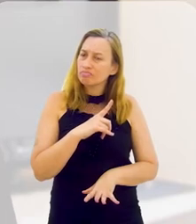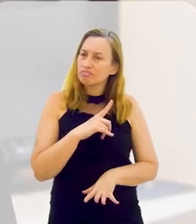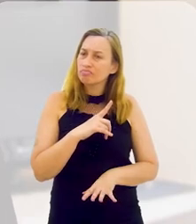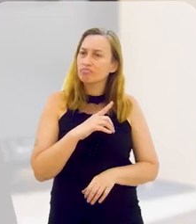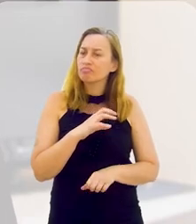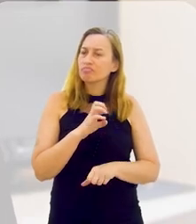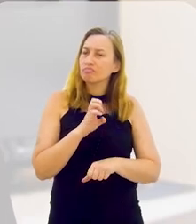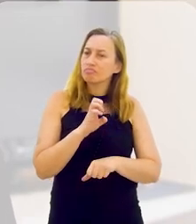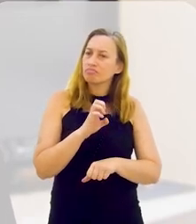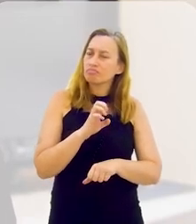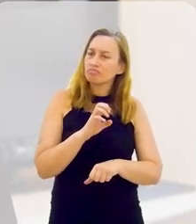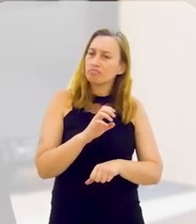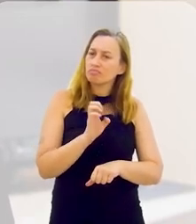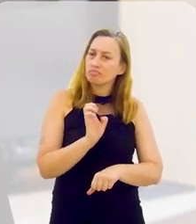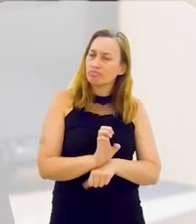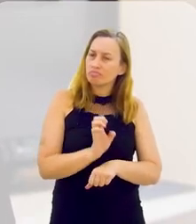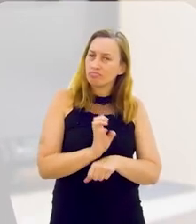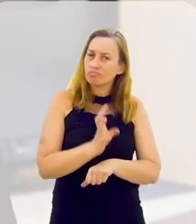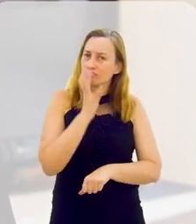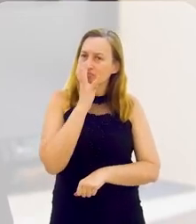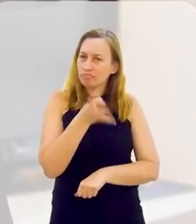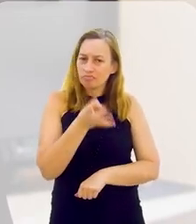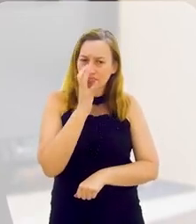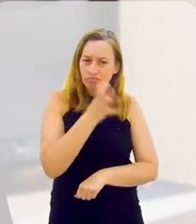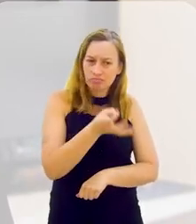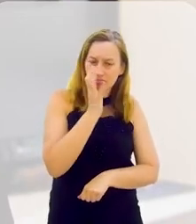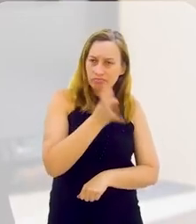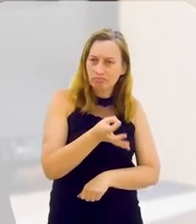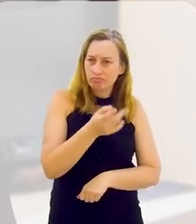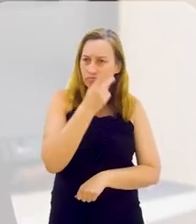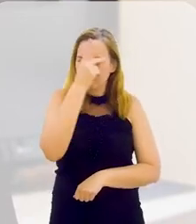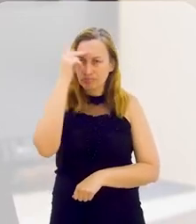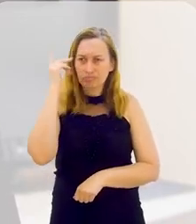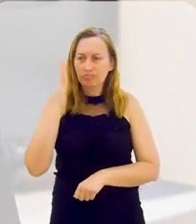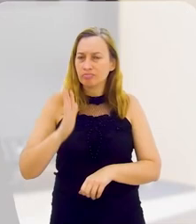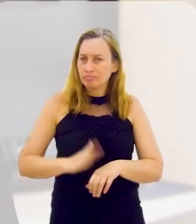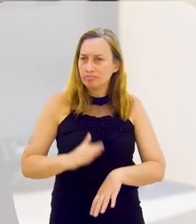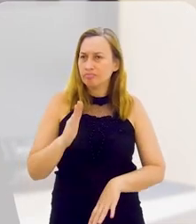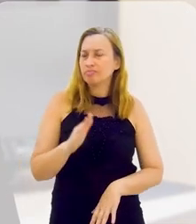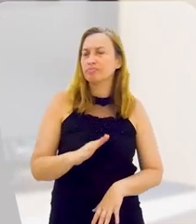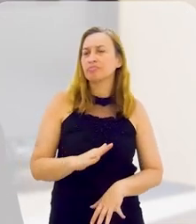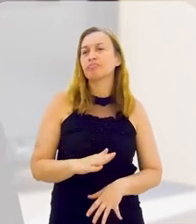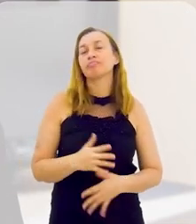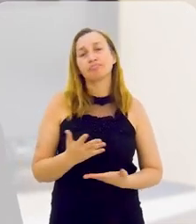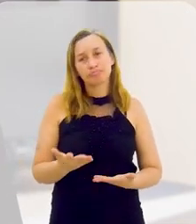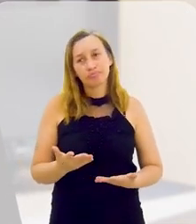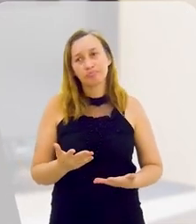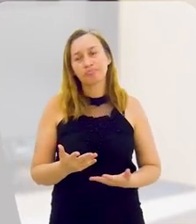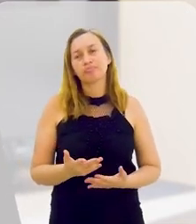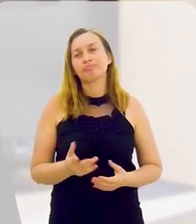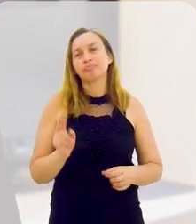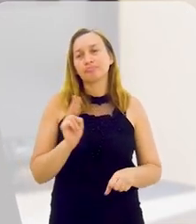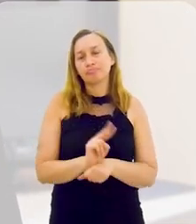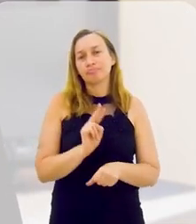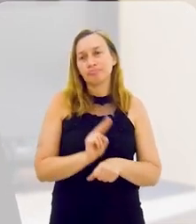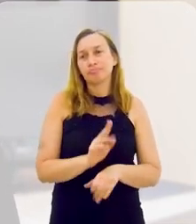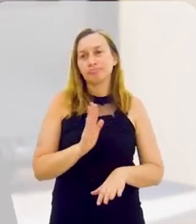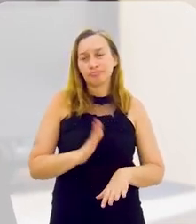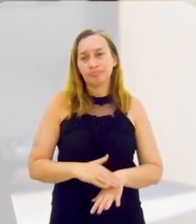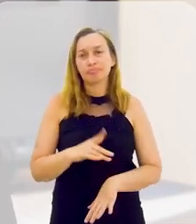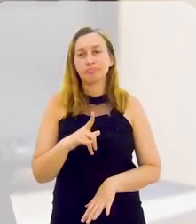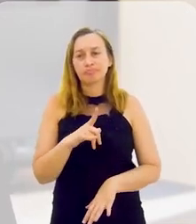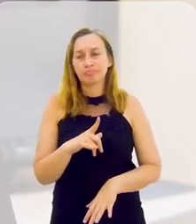há uma presença, do Estado, de pessoas fazendo denúncias, maior, né, vamos dizer, estamos